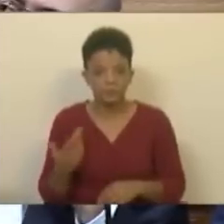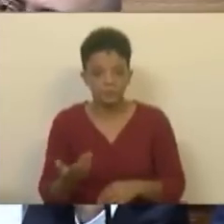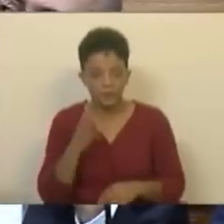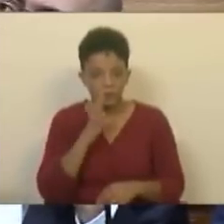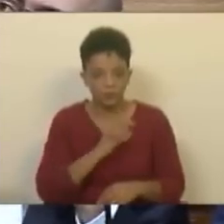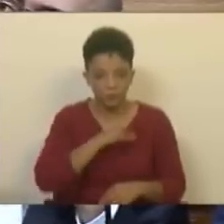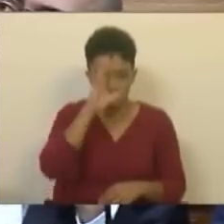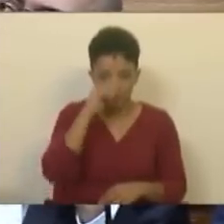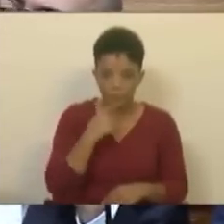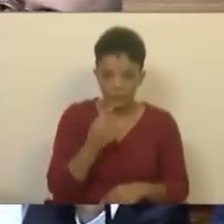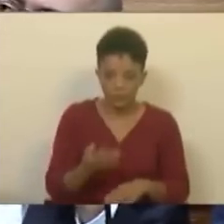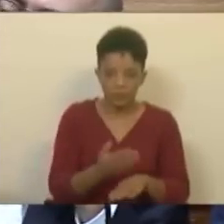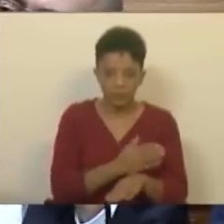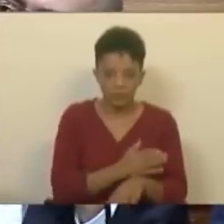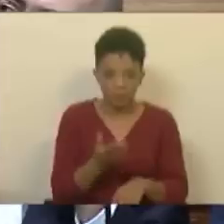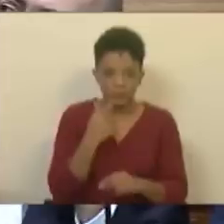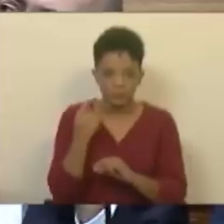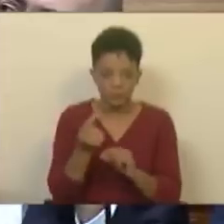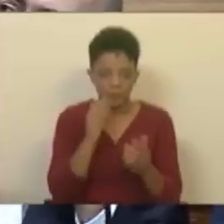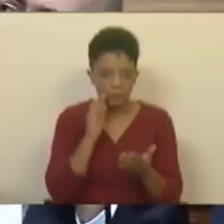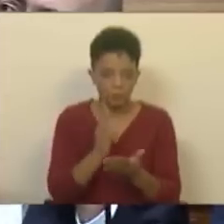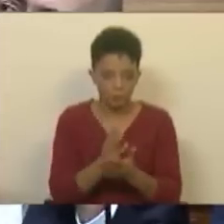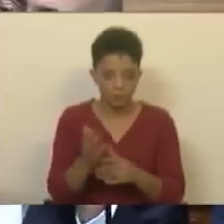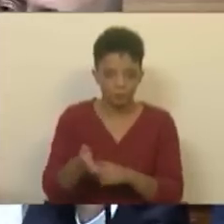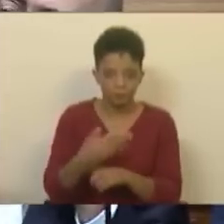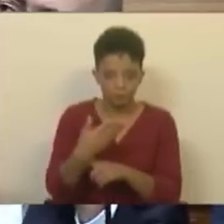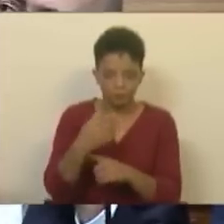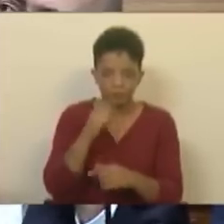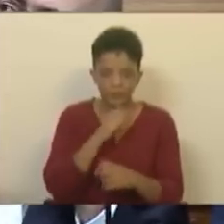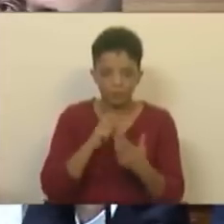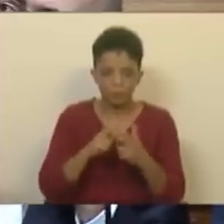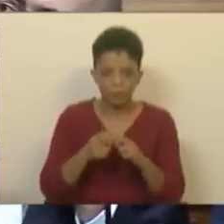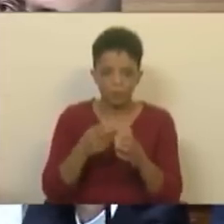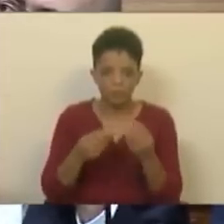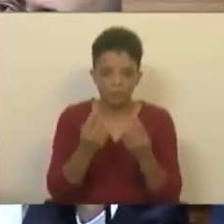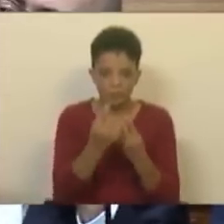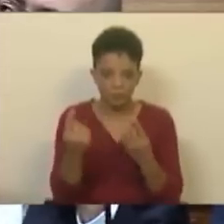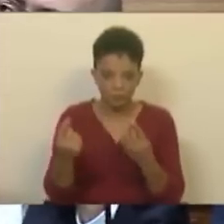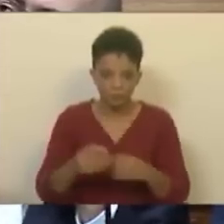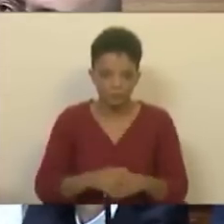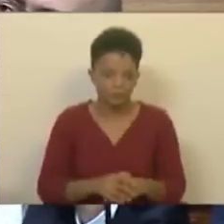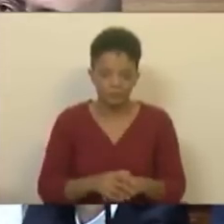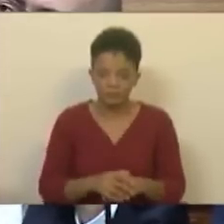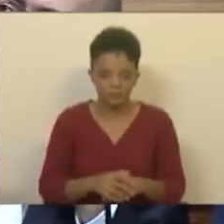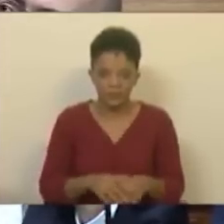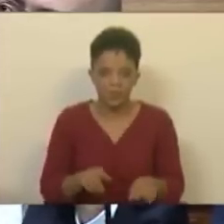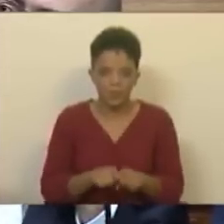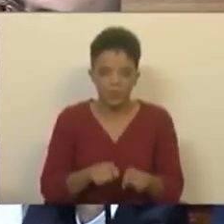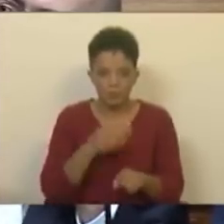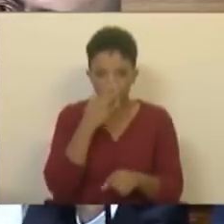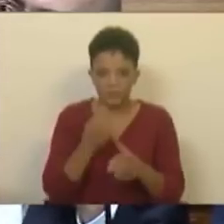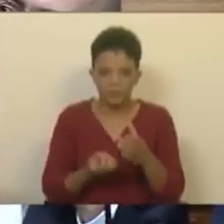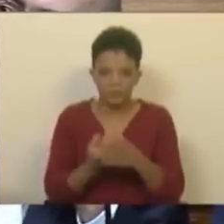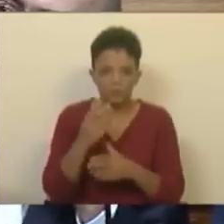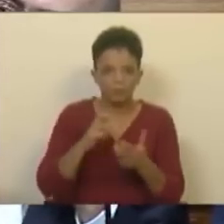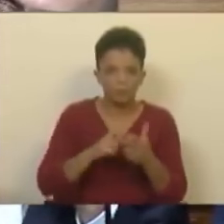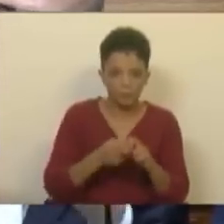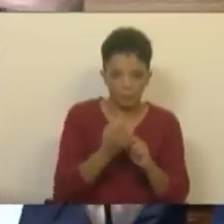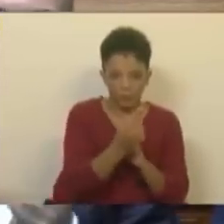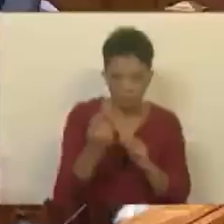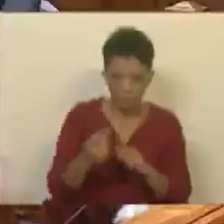se ele foi ministro daquilo que disse no outro debate da Nação quem resolve é problemas ou está mais perto de andar a criar problemas